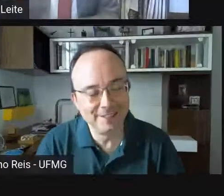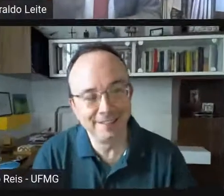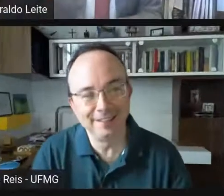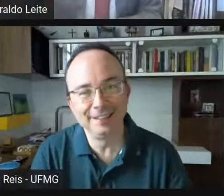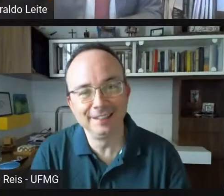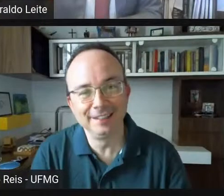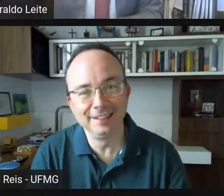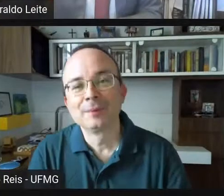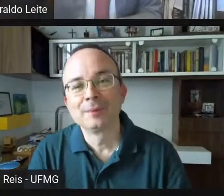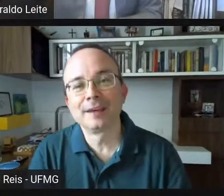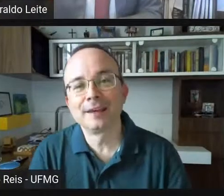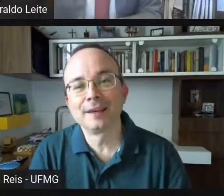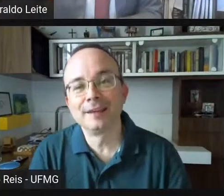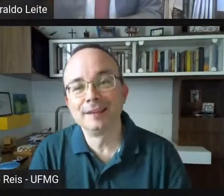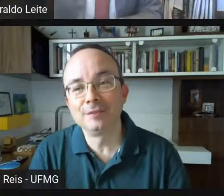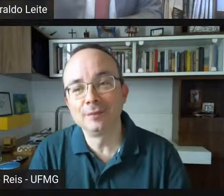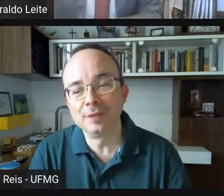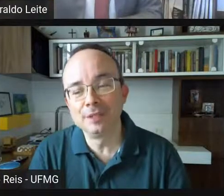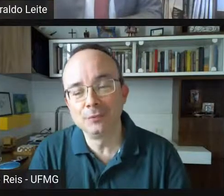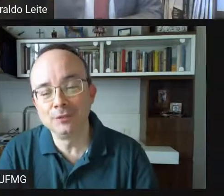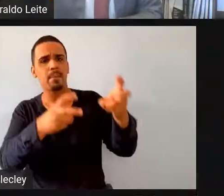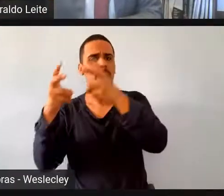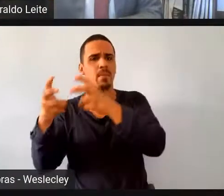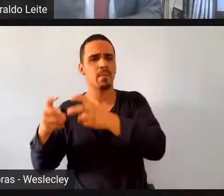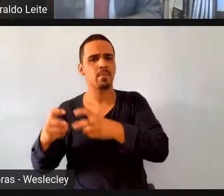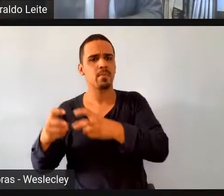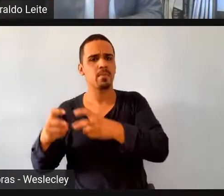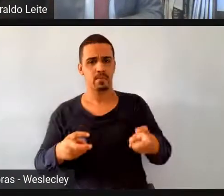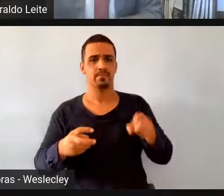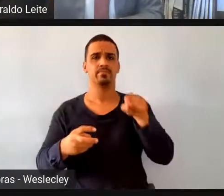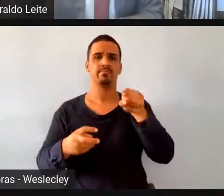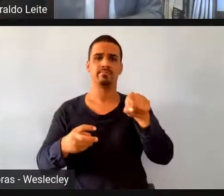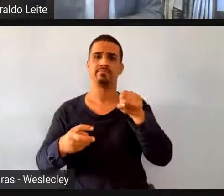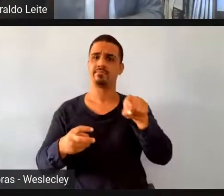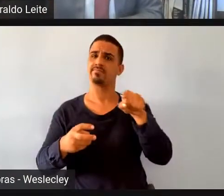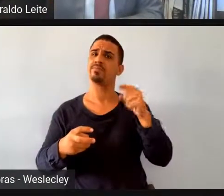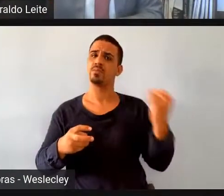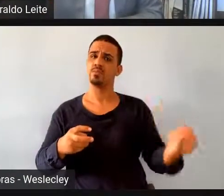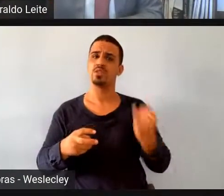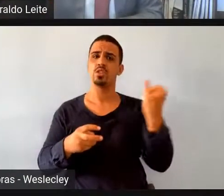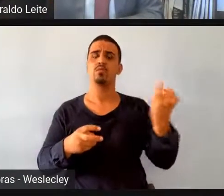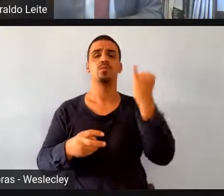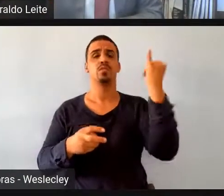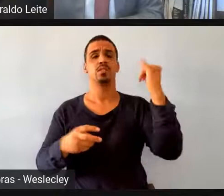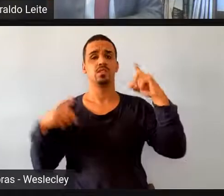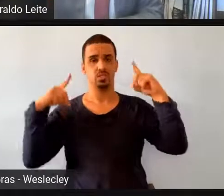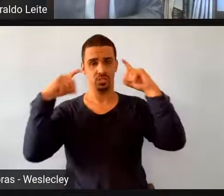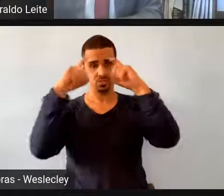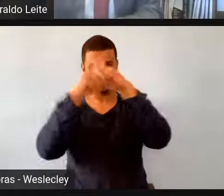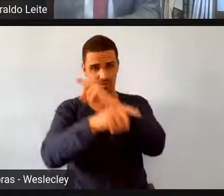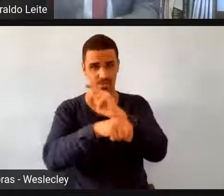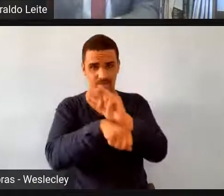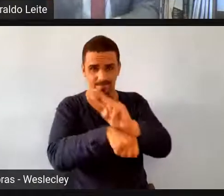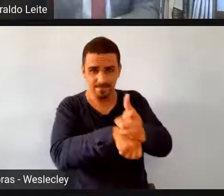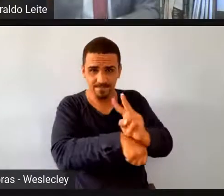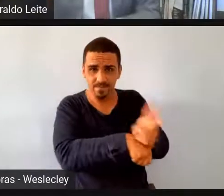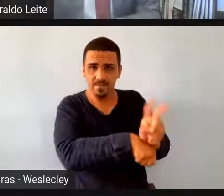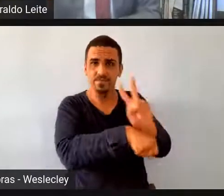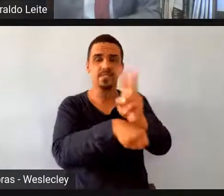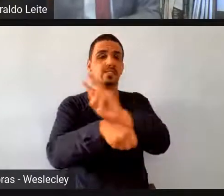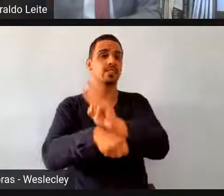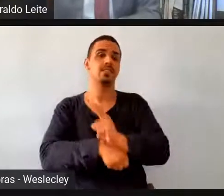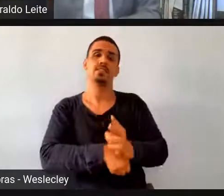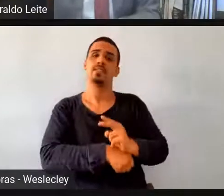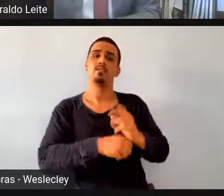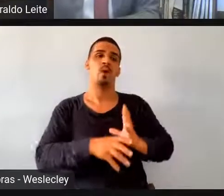aí você tem que... esse é um ambiente muito inflacionário e muito difícil de fiscalizar também, porque são 1000